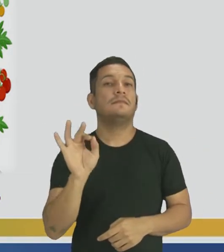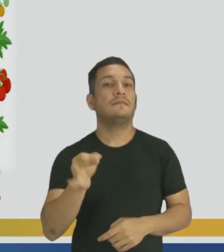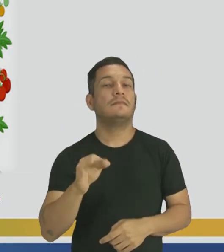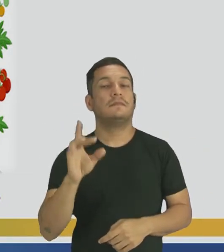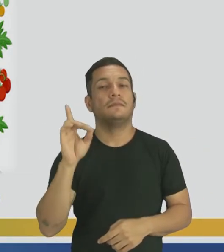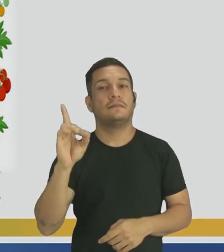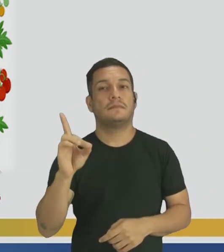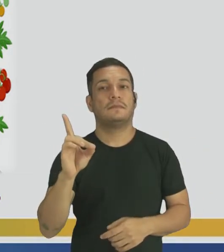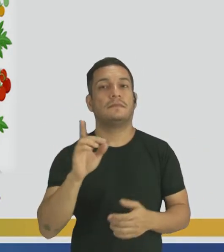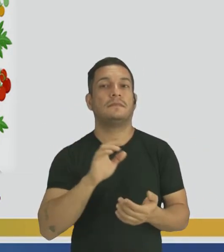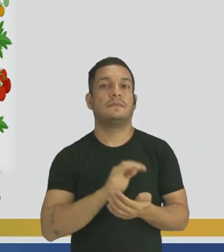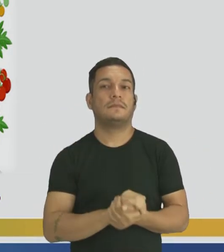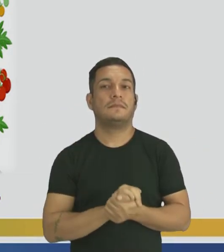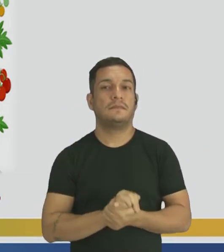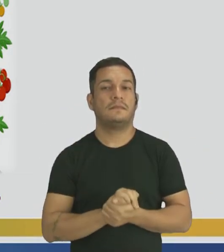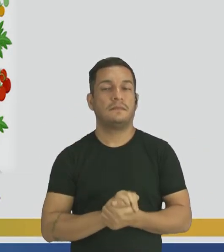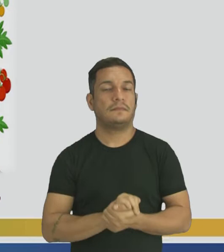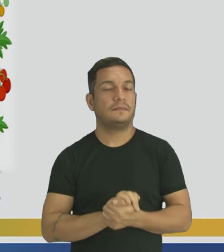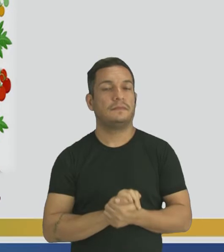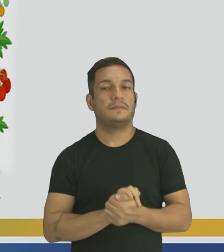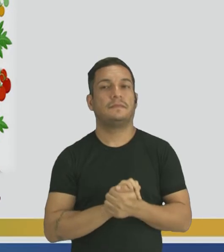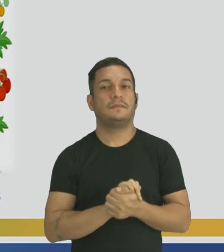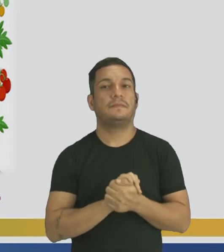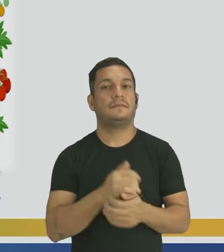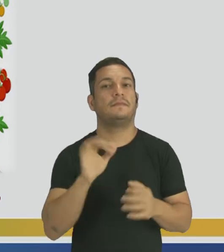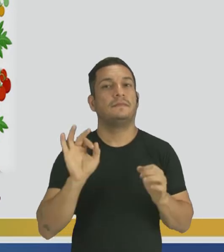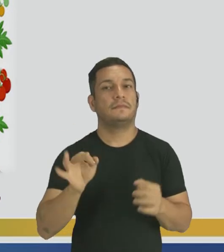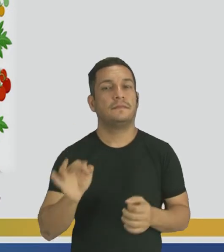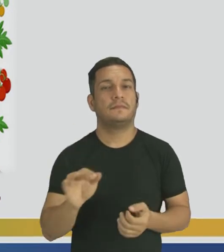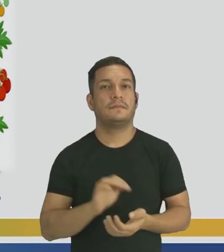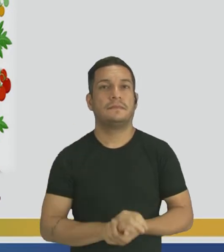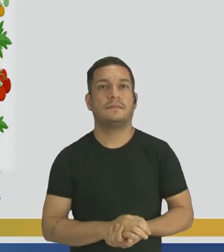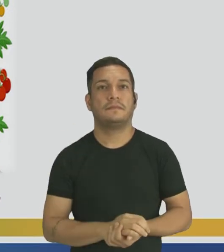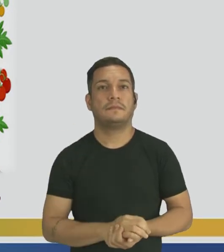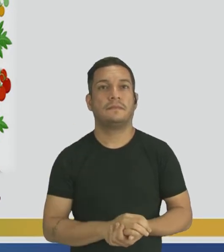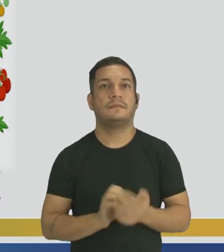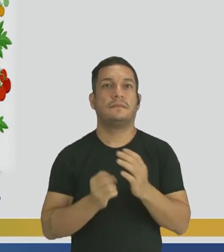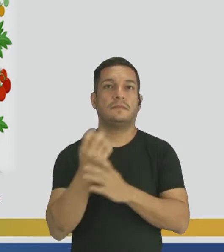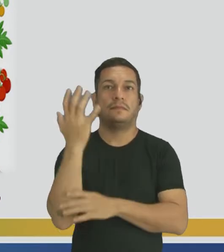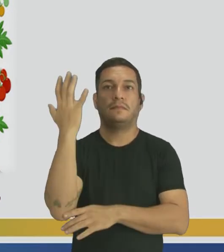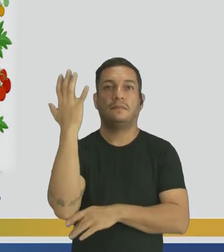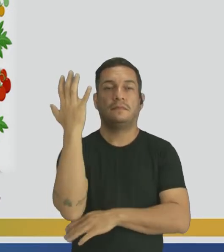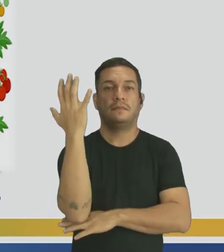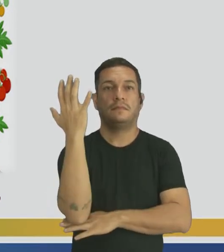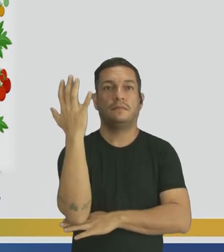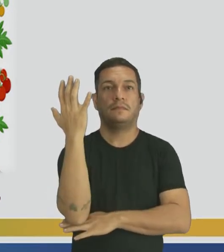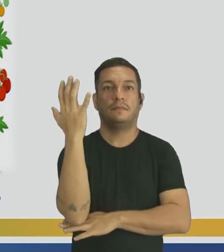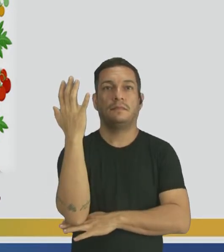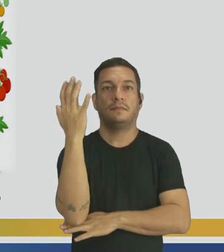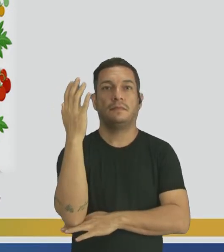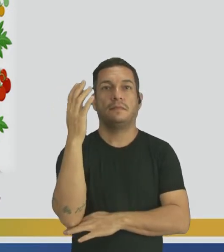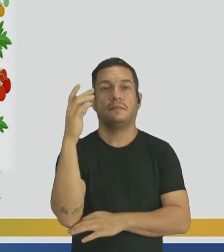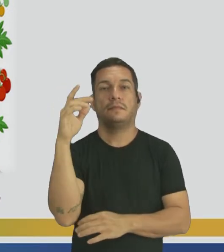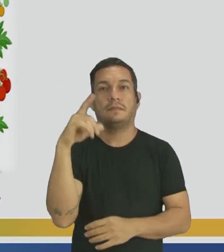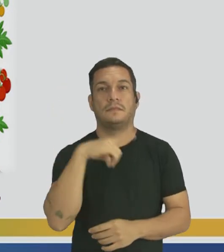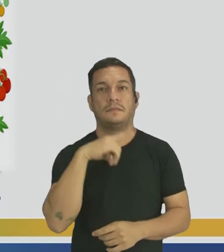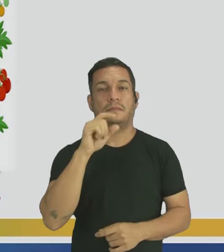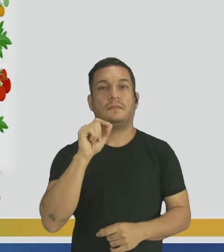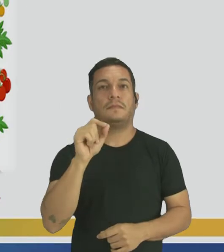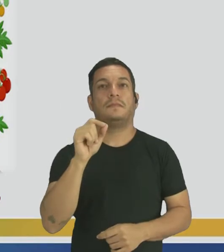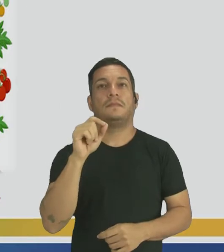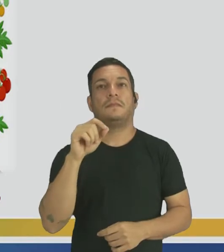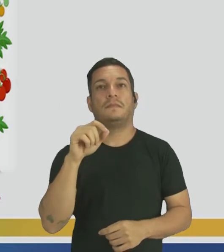D, quem marcou a letra D, acertou. A planta, para ela nascer, para ela germinar,